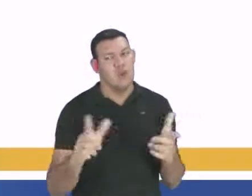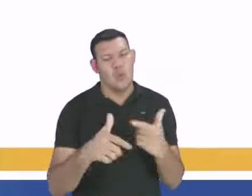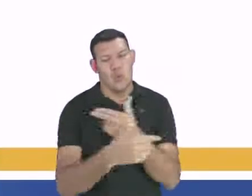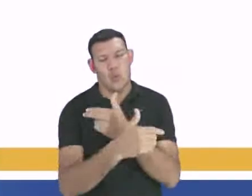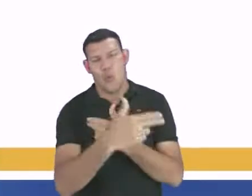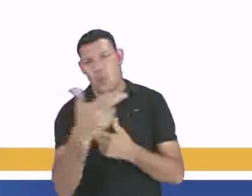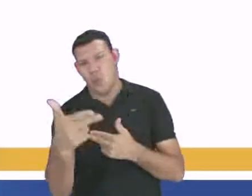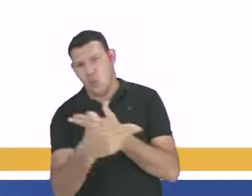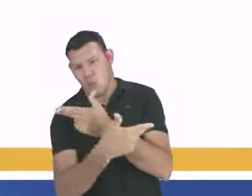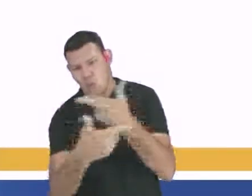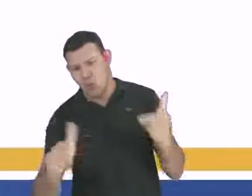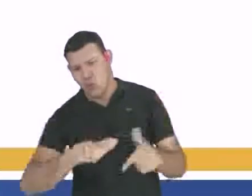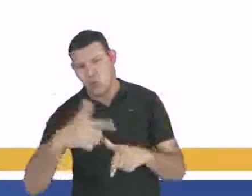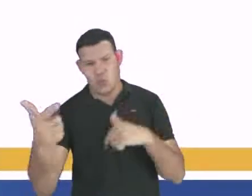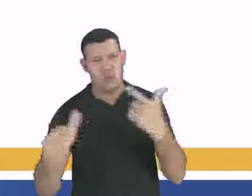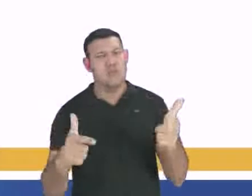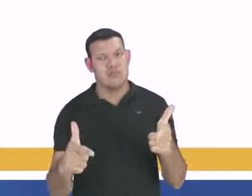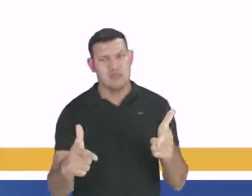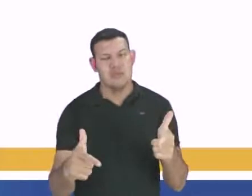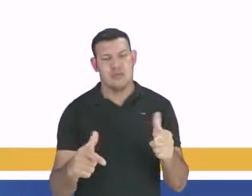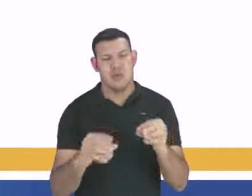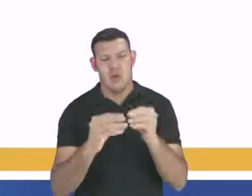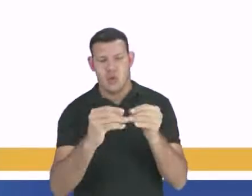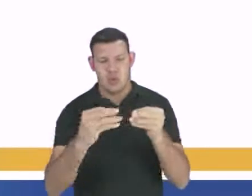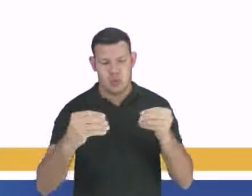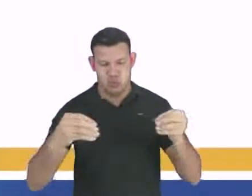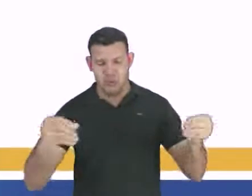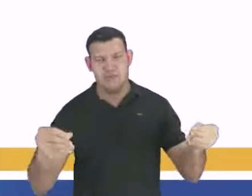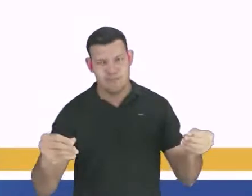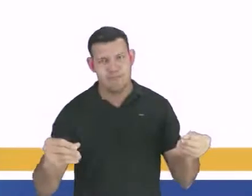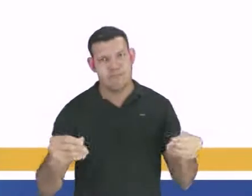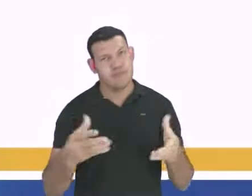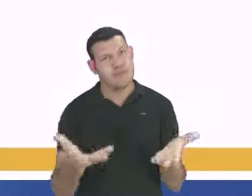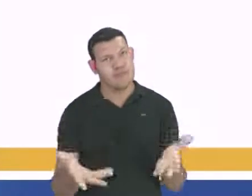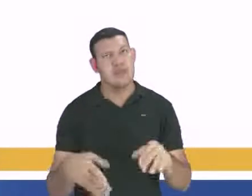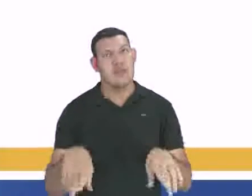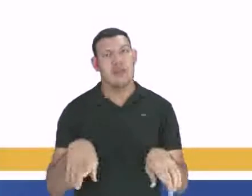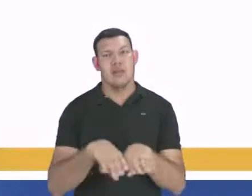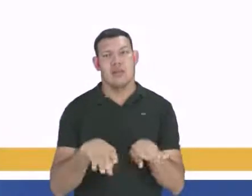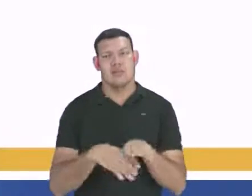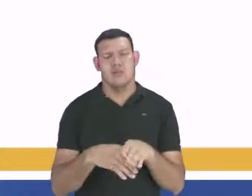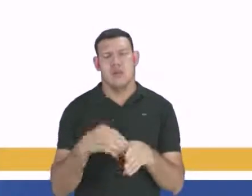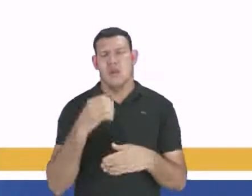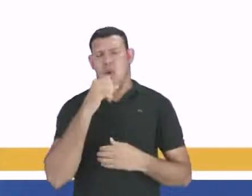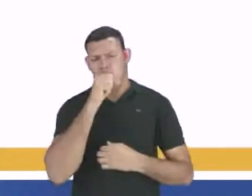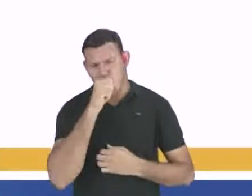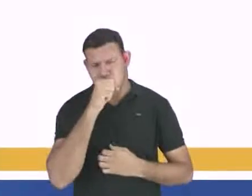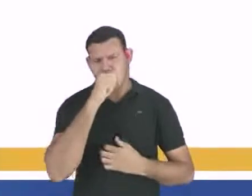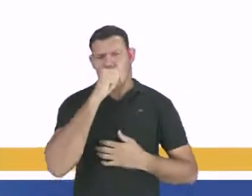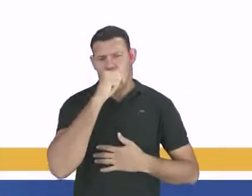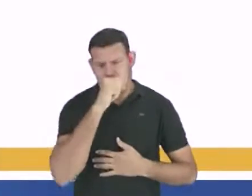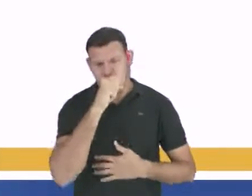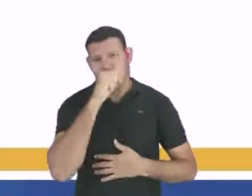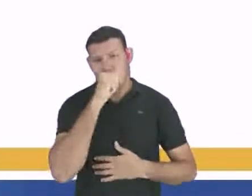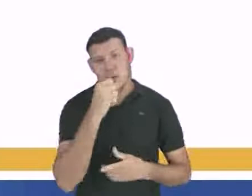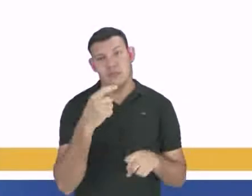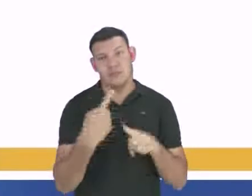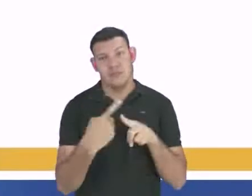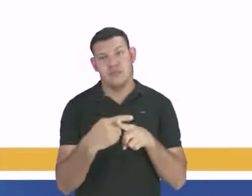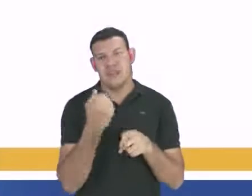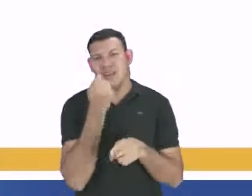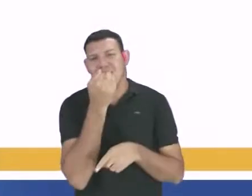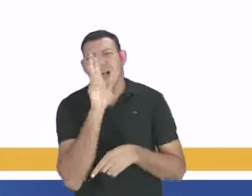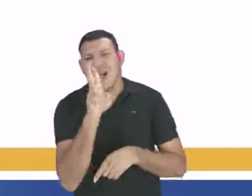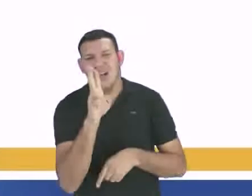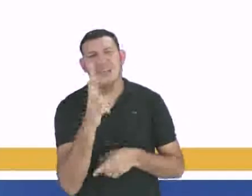esses materiais. Por isso que é uma chuva ácida, tá? E nós temos também problemas respiratórios, né? Quando você tem um ar muito poluído, você tende a ter